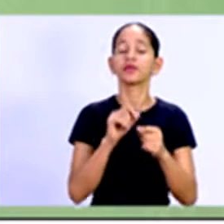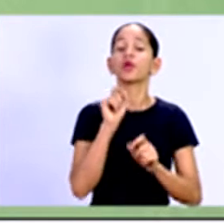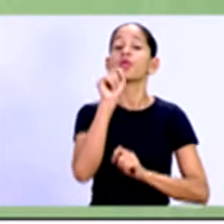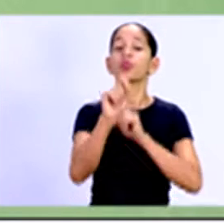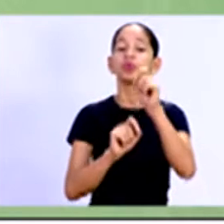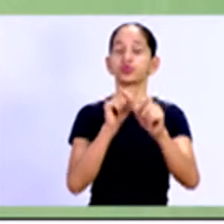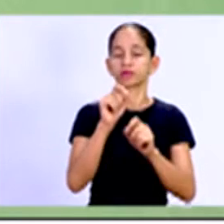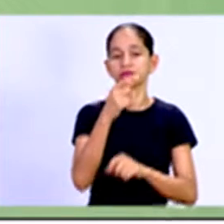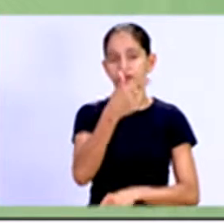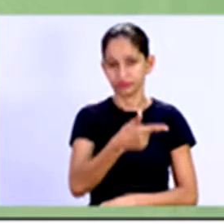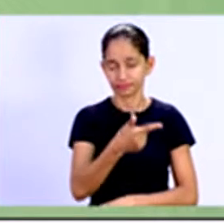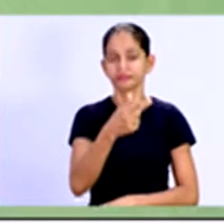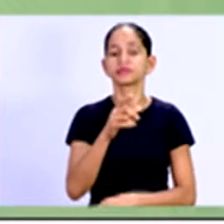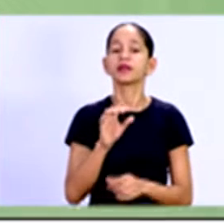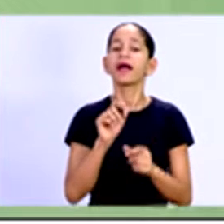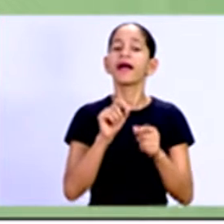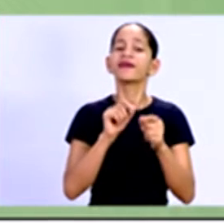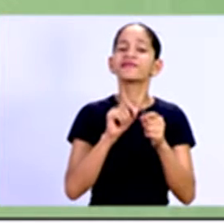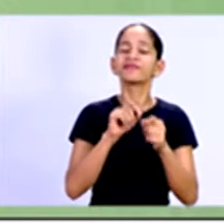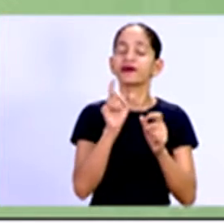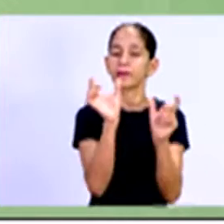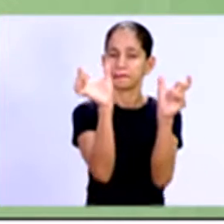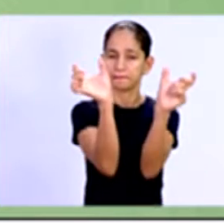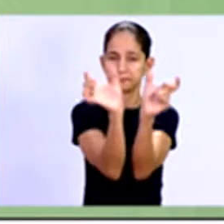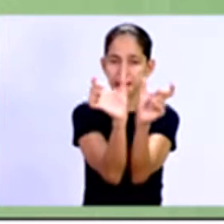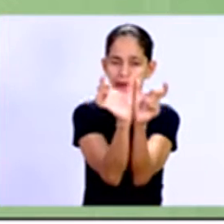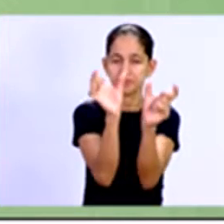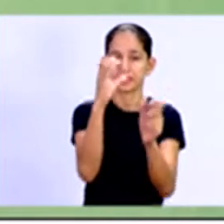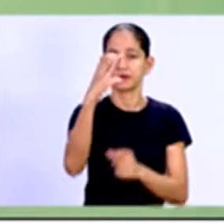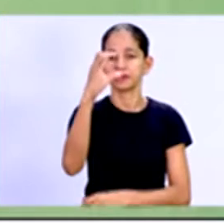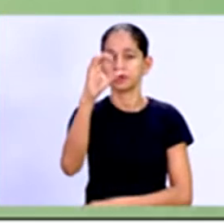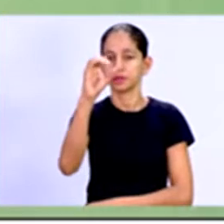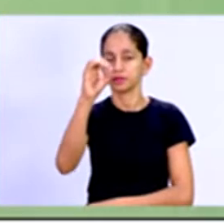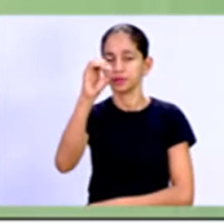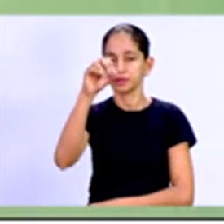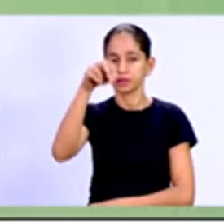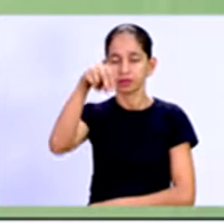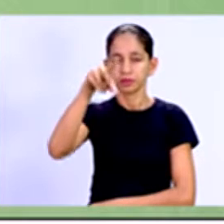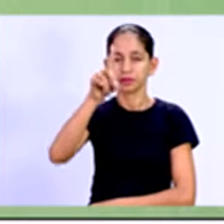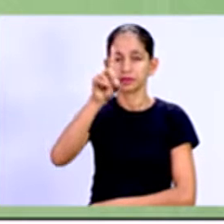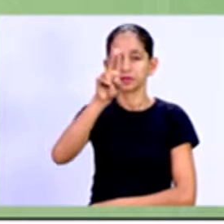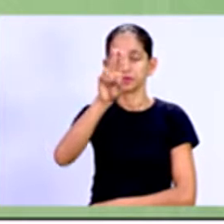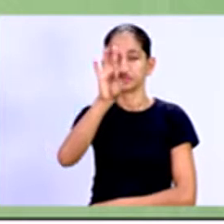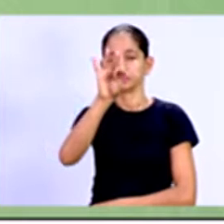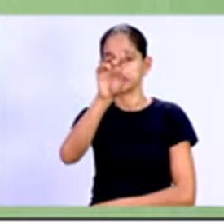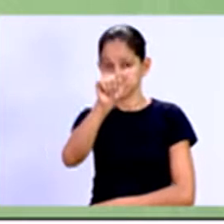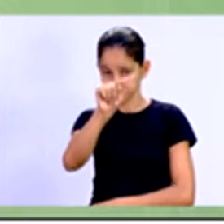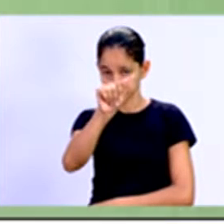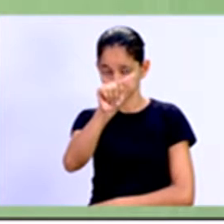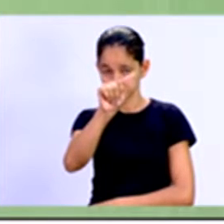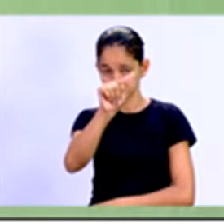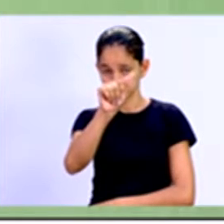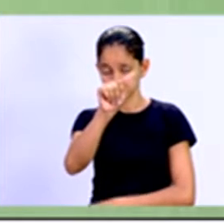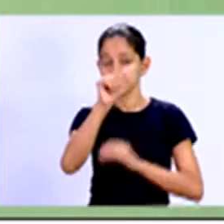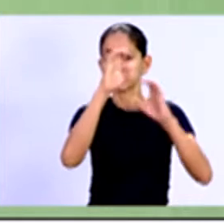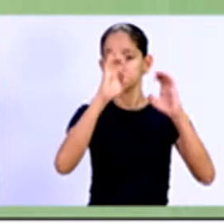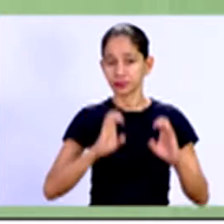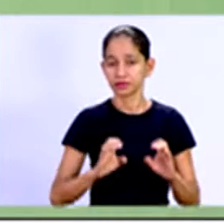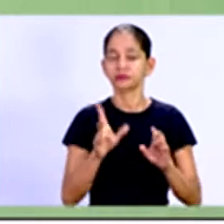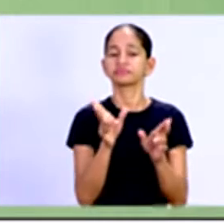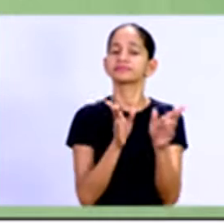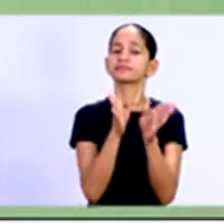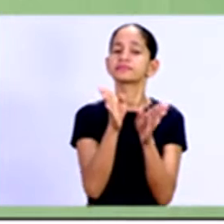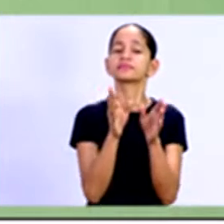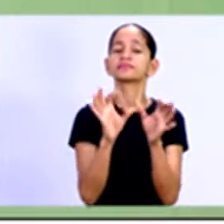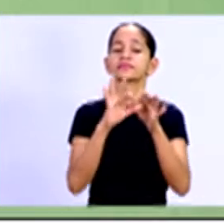ética. Na verdade, quando a gente fala de ética, geralmente a gente ouve essa palavra conduta, né? A ética é a conduta que o